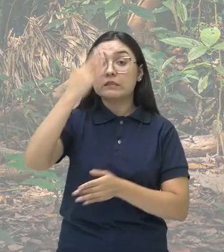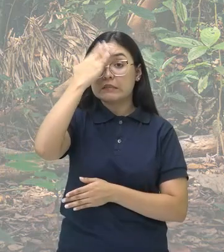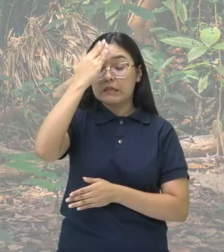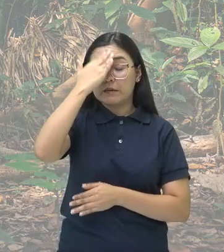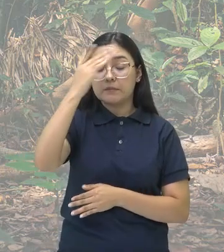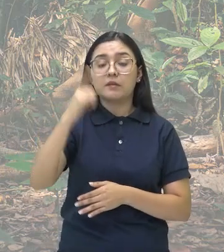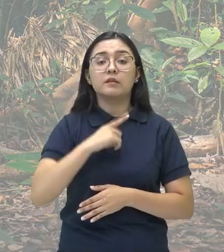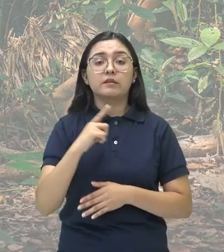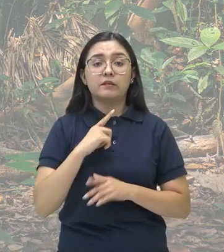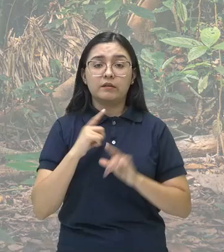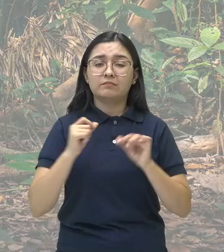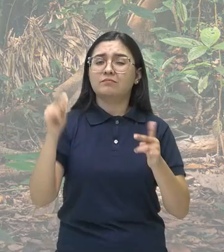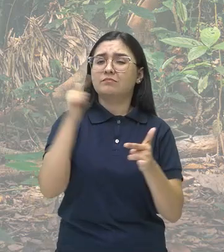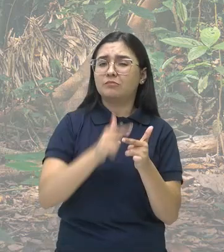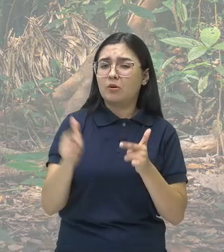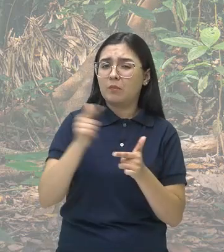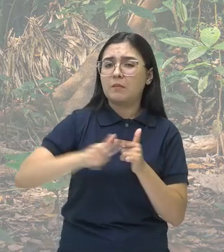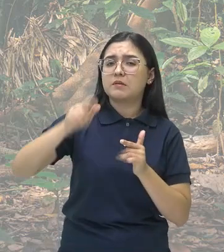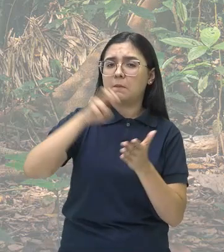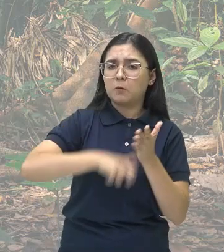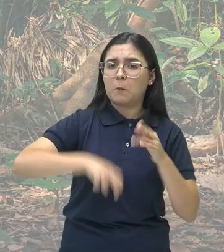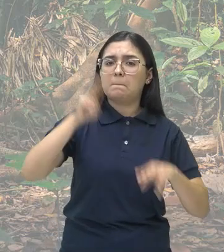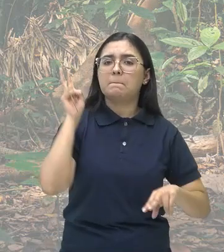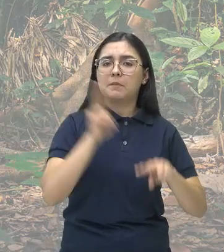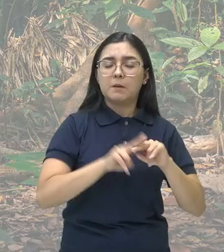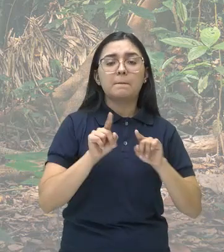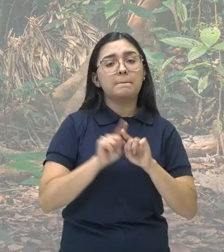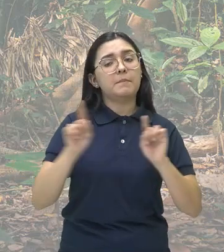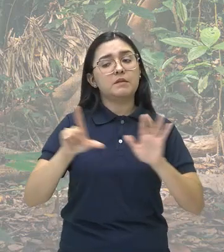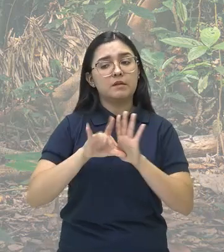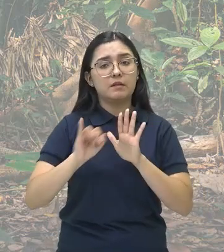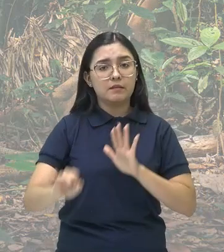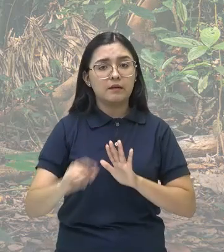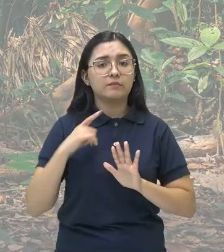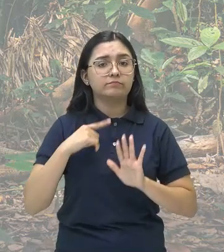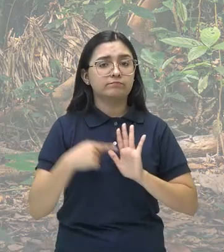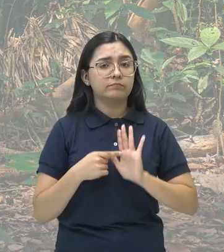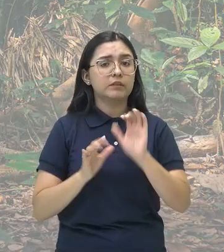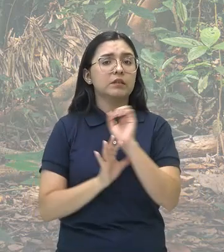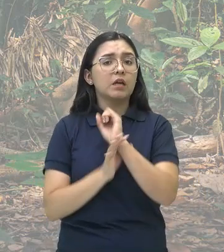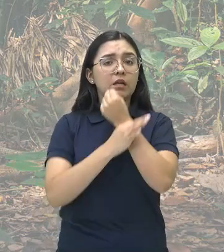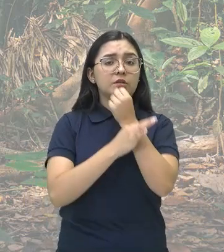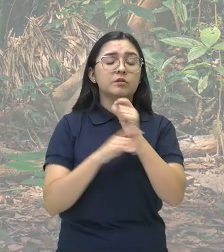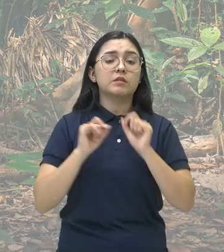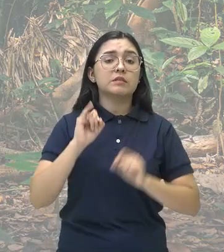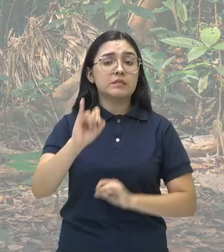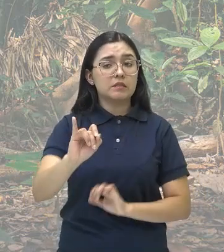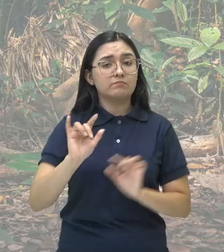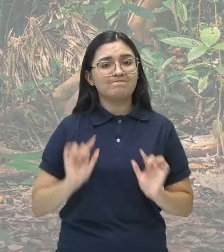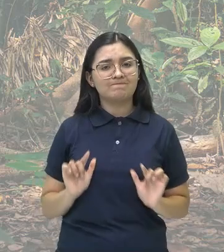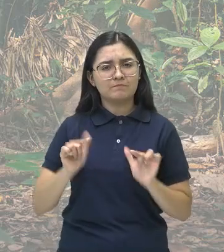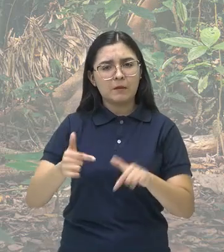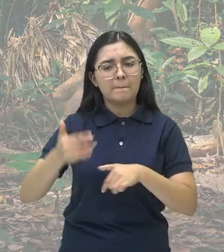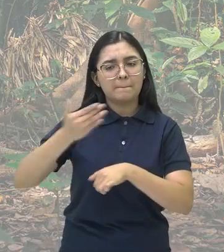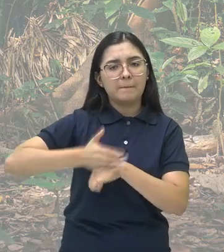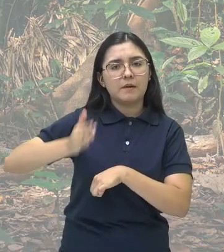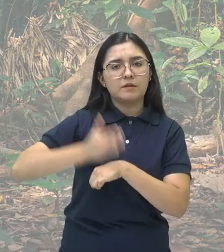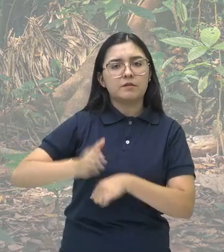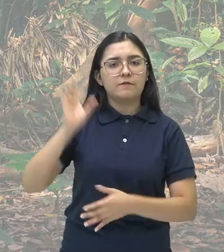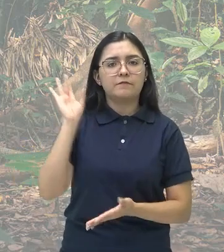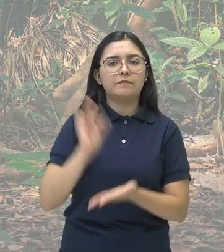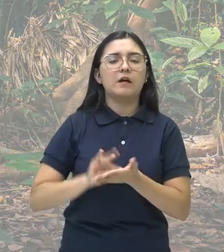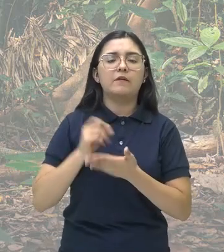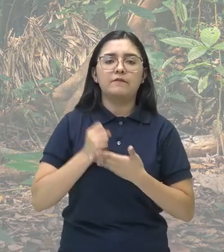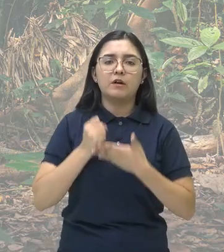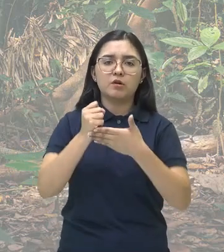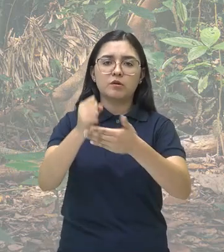deixa muito a desejar essas punições, mas a lei está aí. E se ela for colocada realmente em prática, ela ajuda